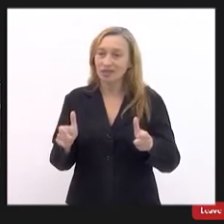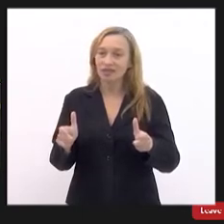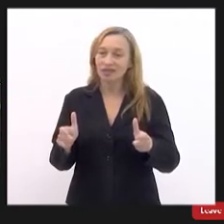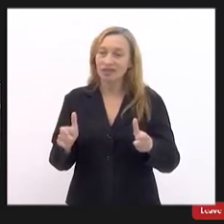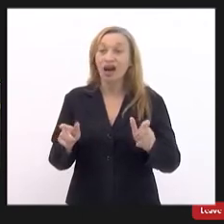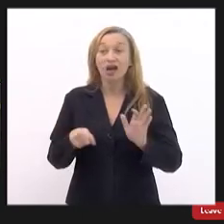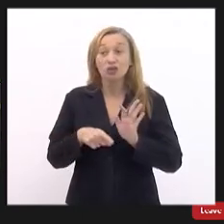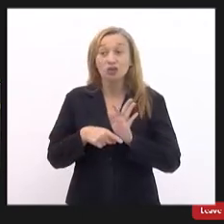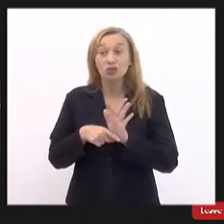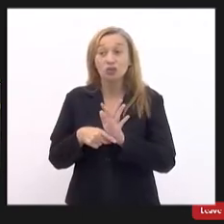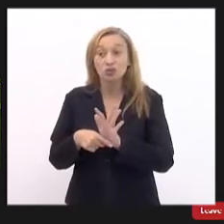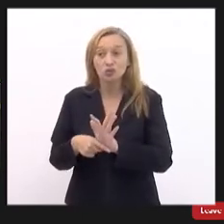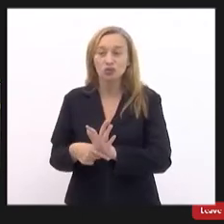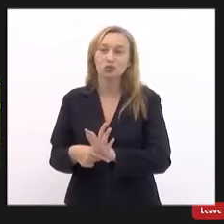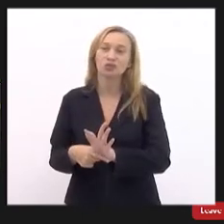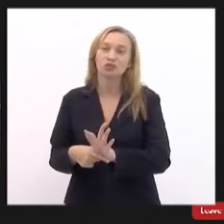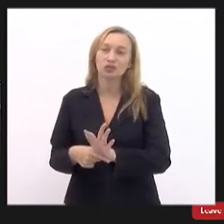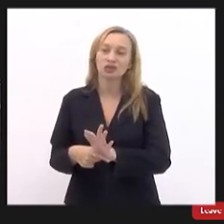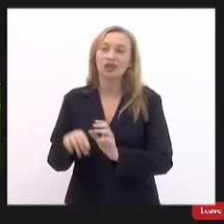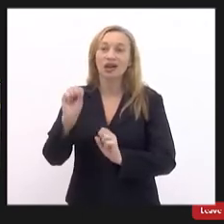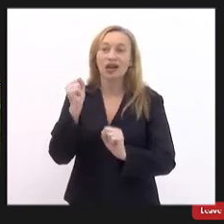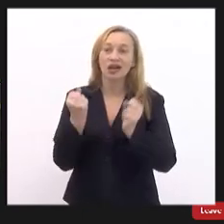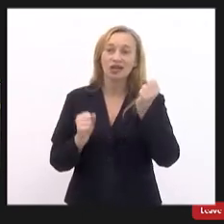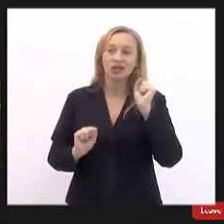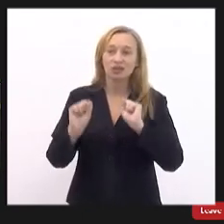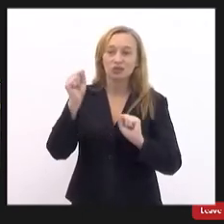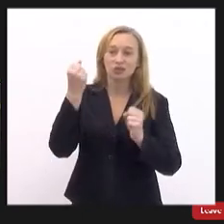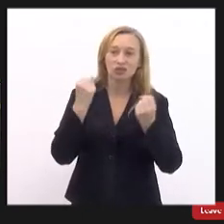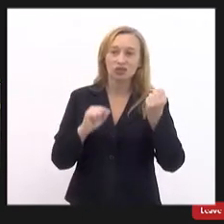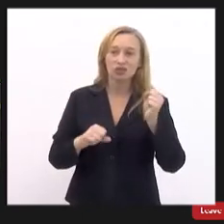abastecem, né, a indústria da moda.